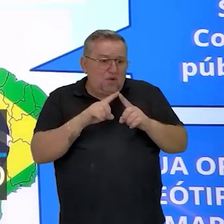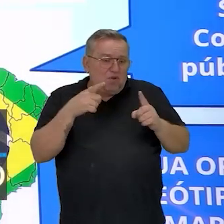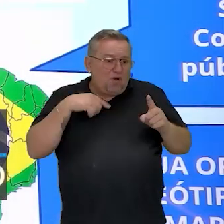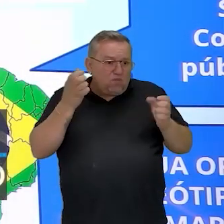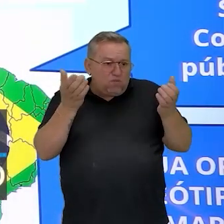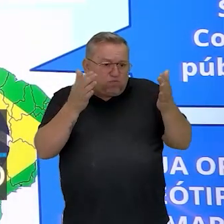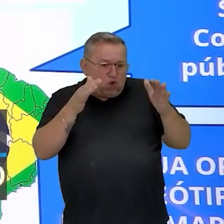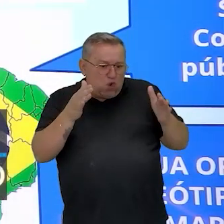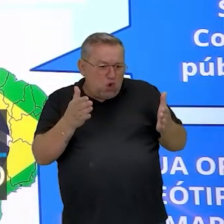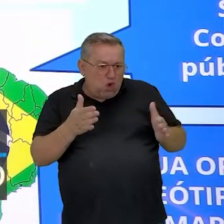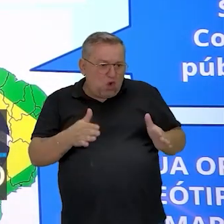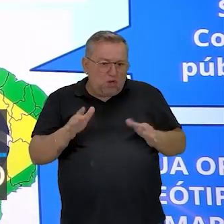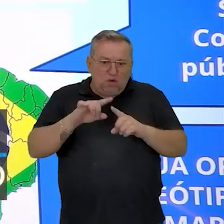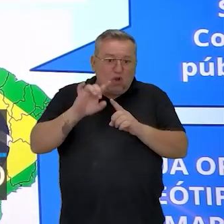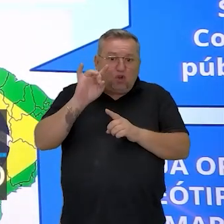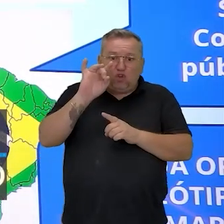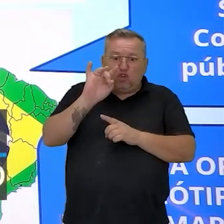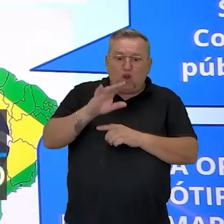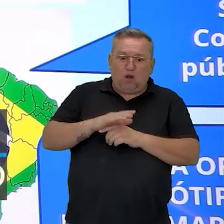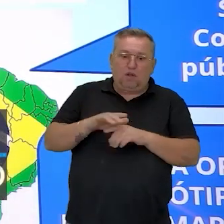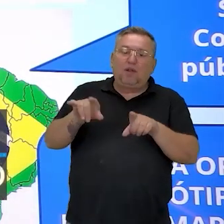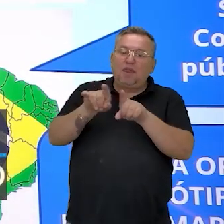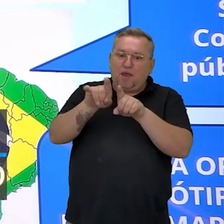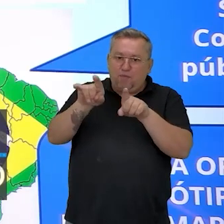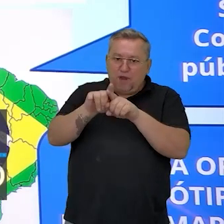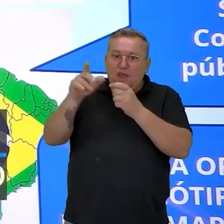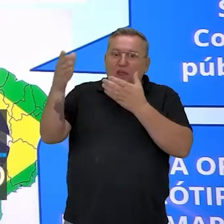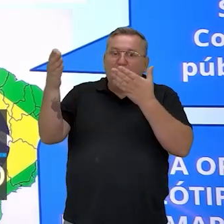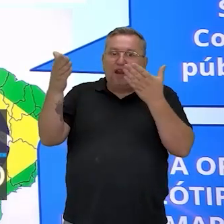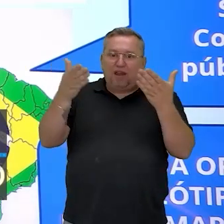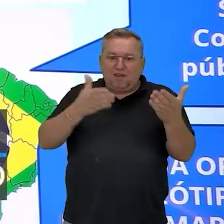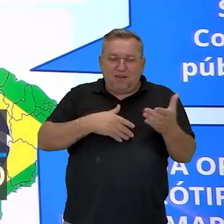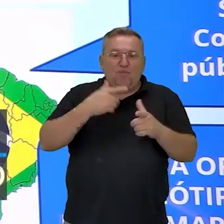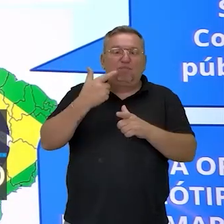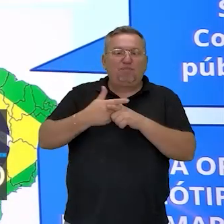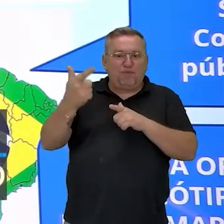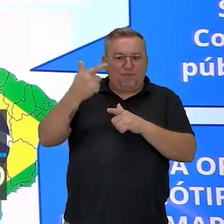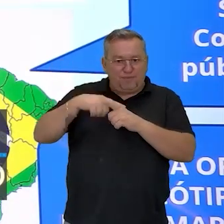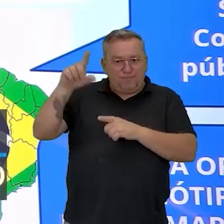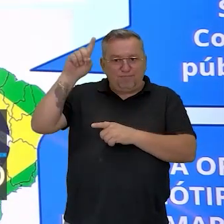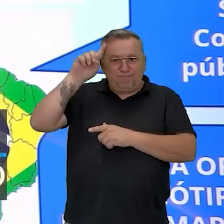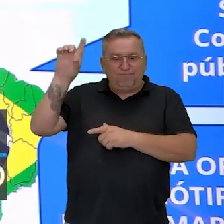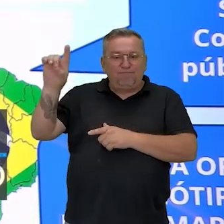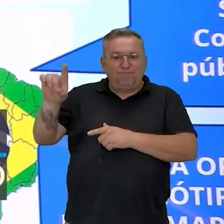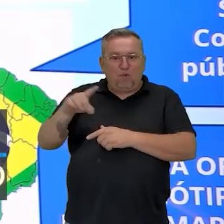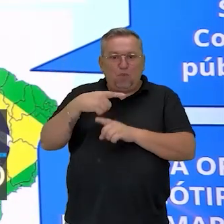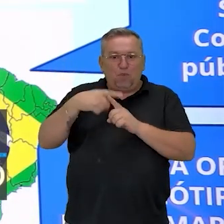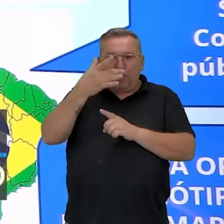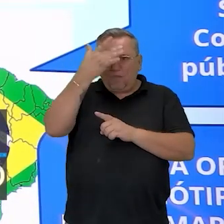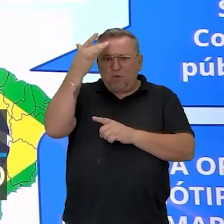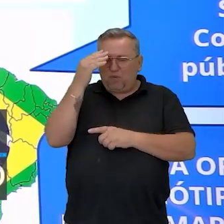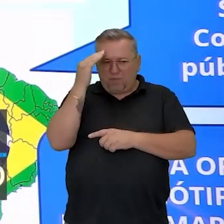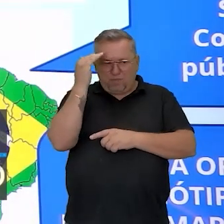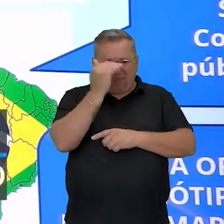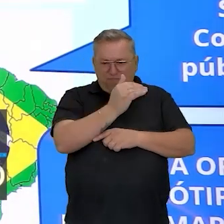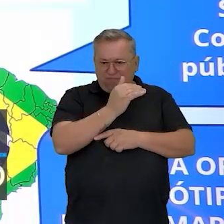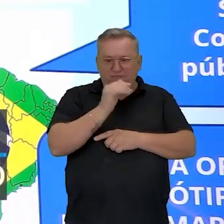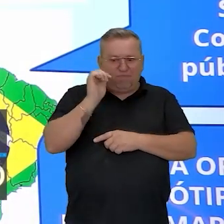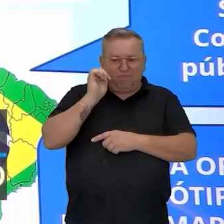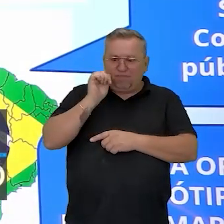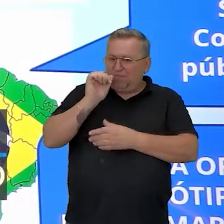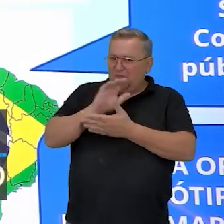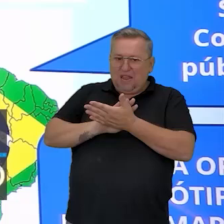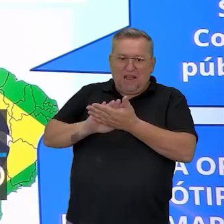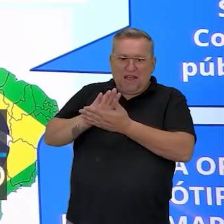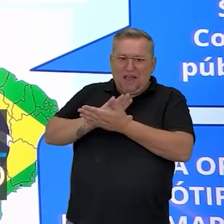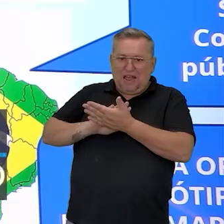sensualidade nociva que inclusive trazia algumas sequelas no cotidiano porque existia muita gente que não respeitava a mulherada